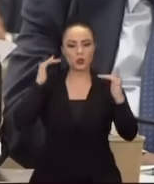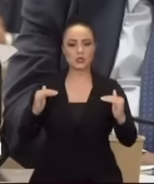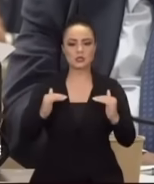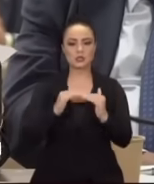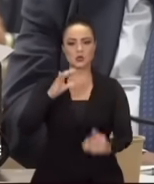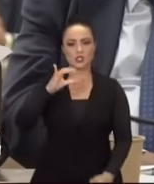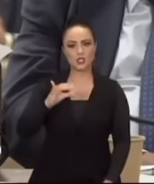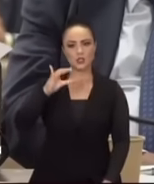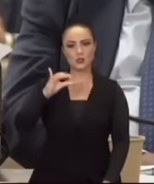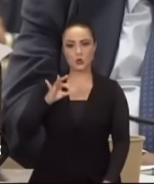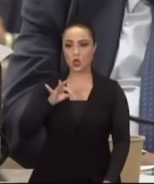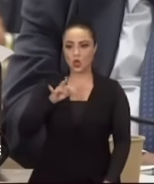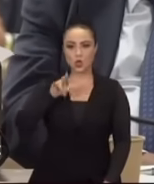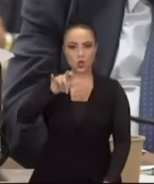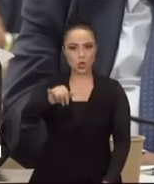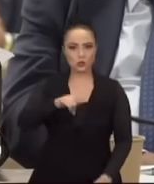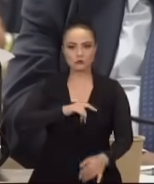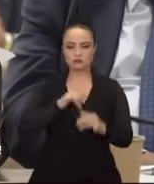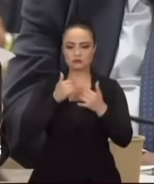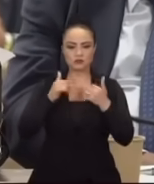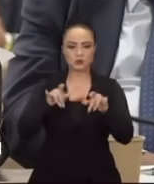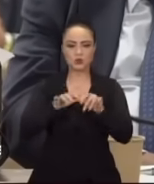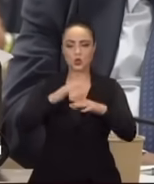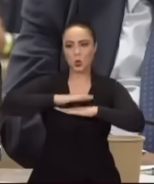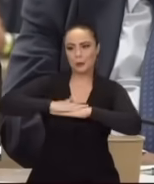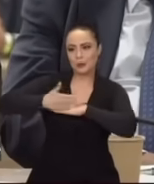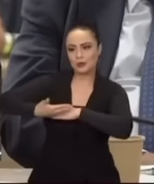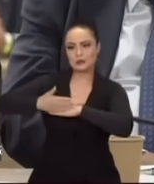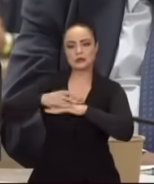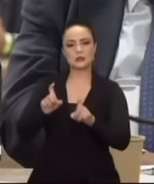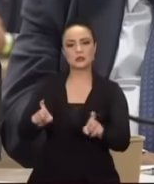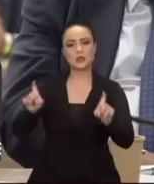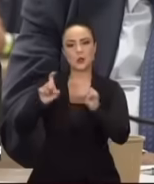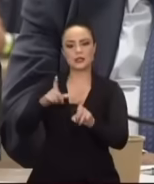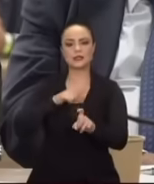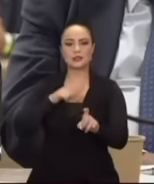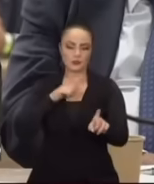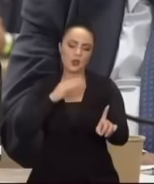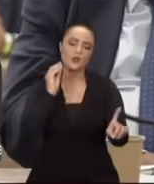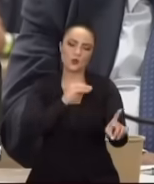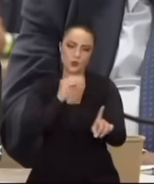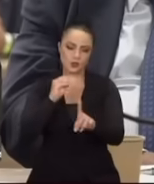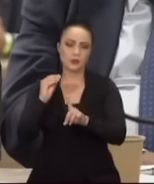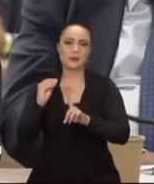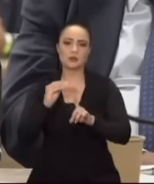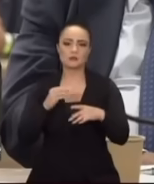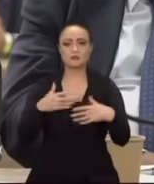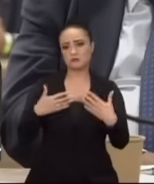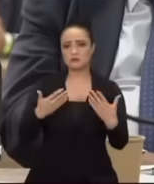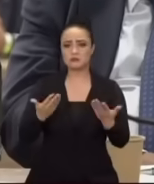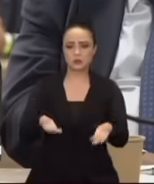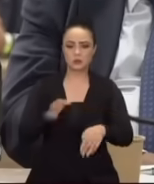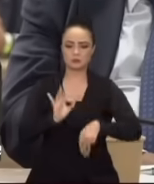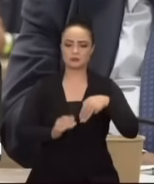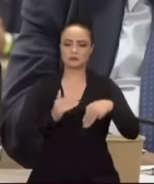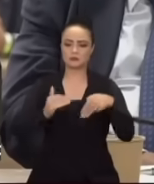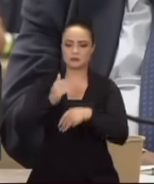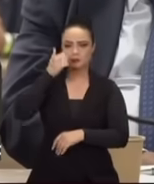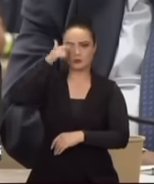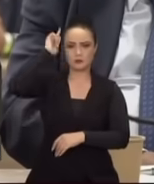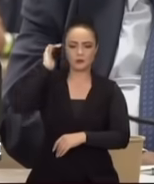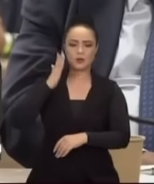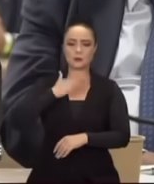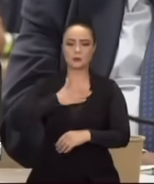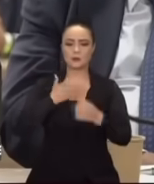científico. Todo sistema eletrônico / computacional possui vulnerabilidades. Então, basicamente, senhor ministro, a minha